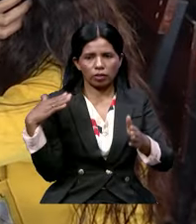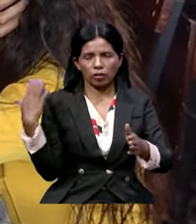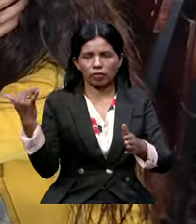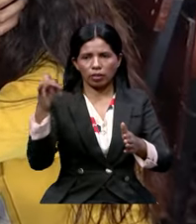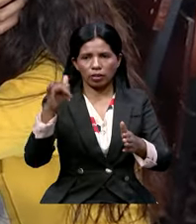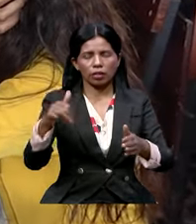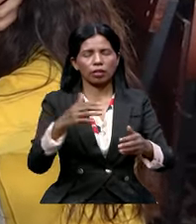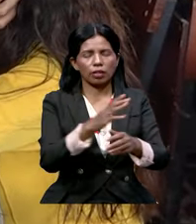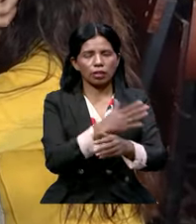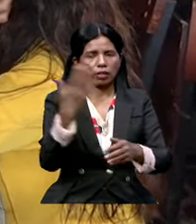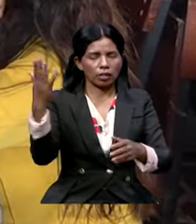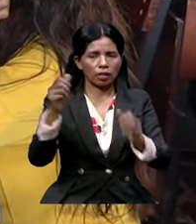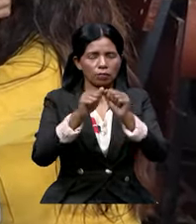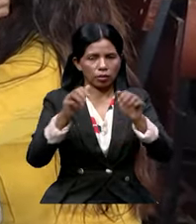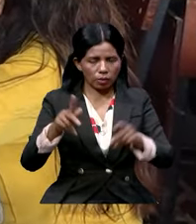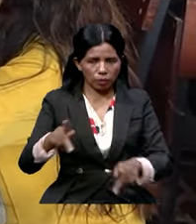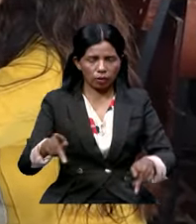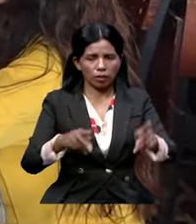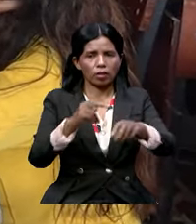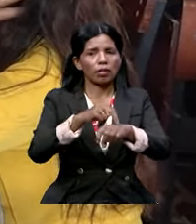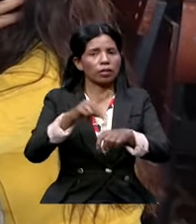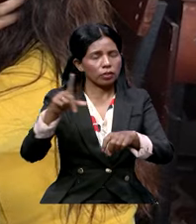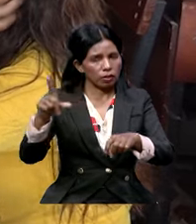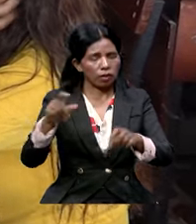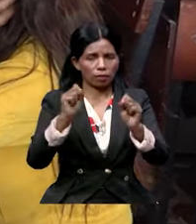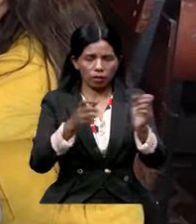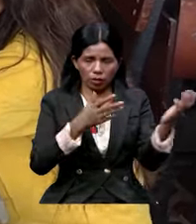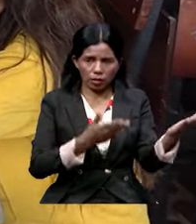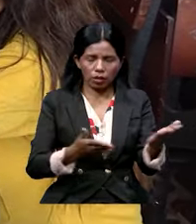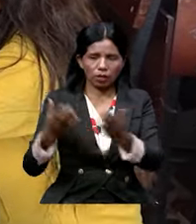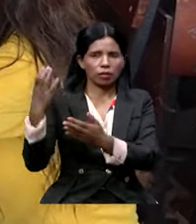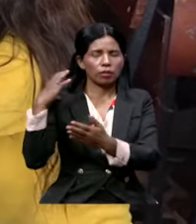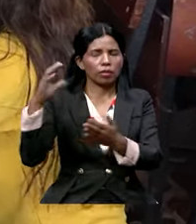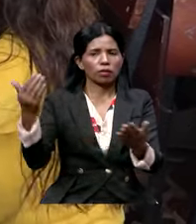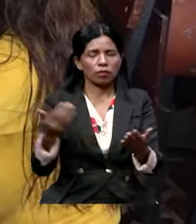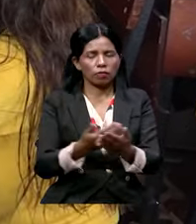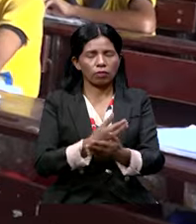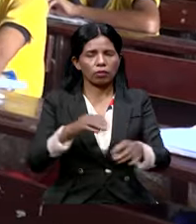e administração pública nacional nune belelore competência fon ba